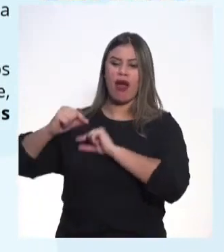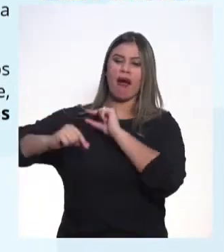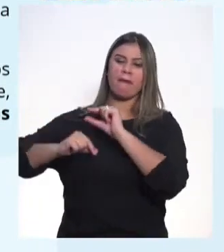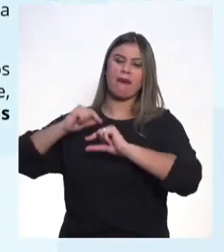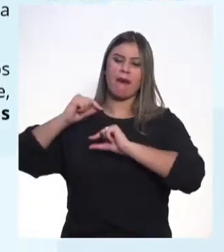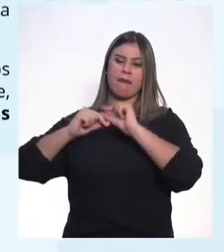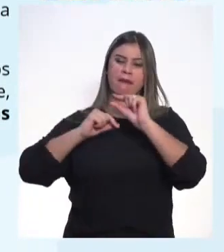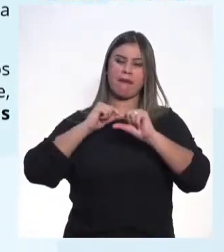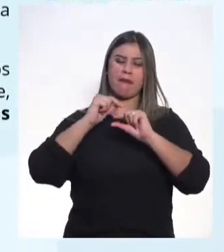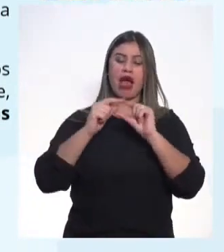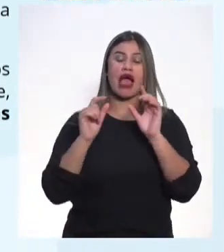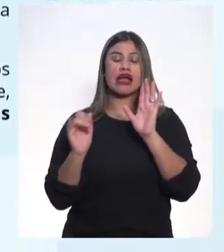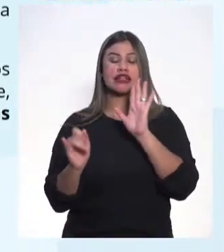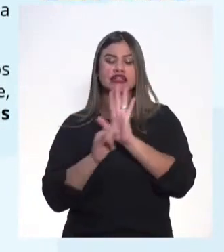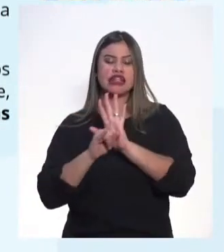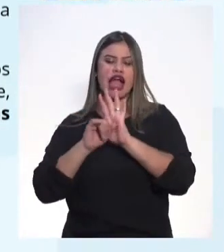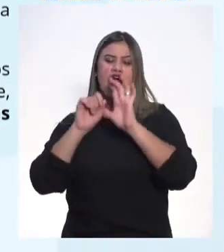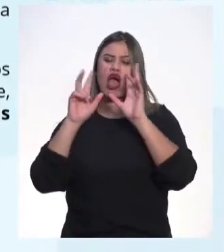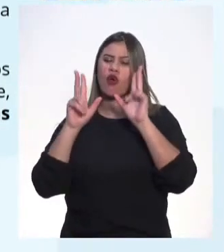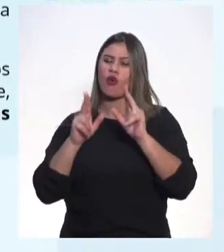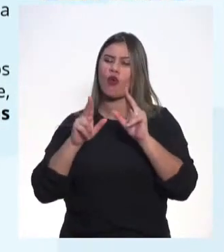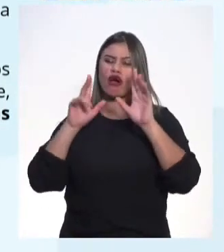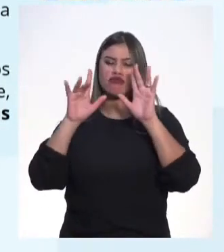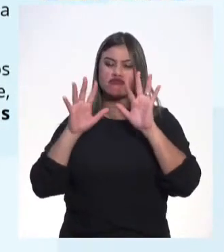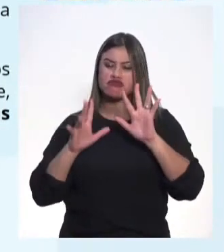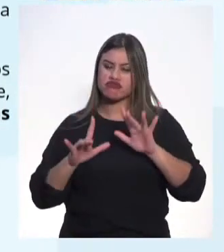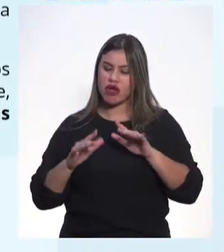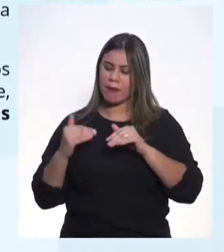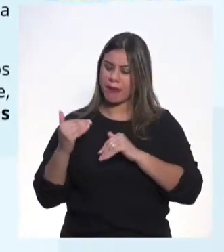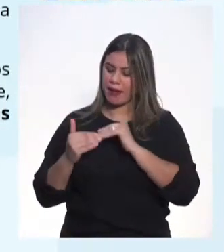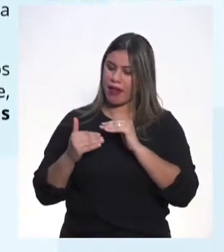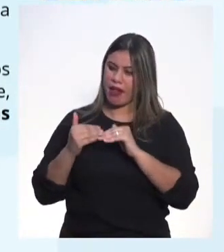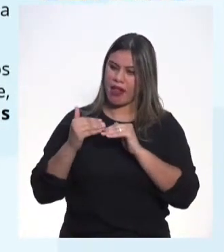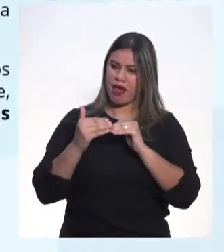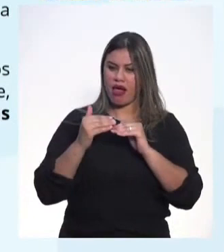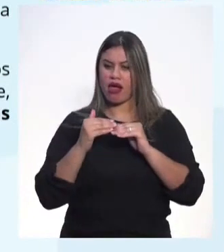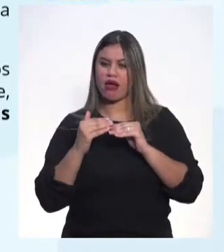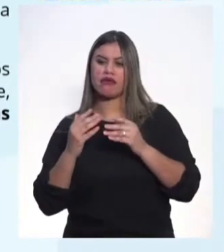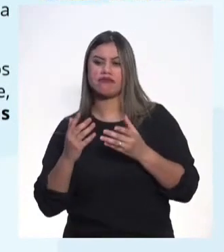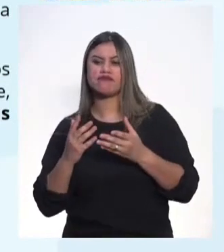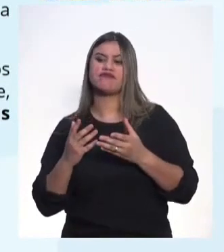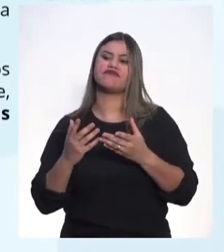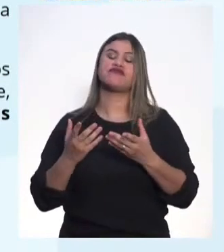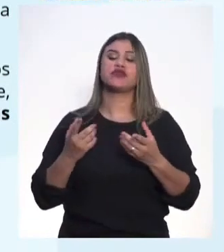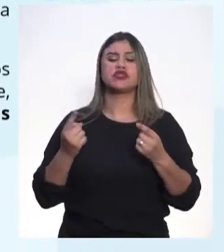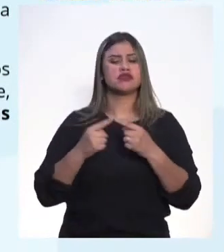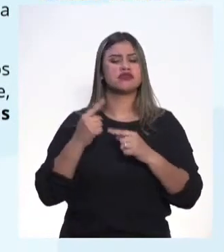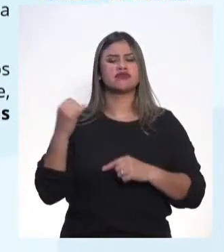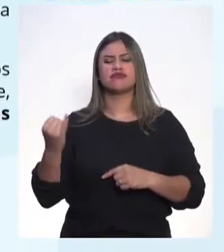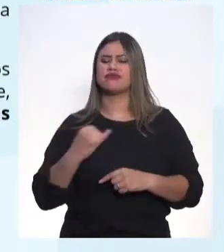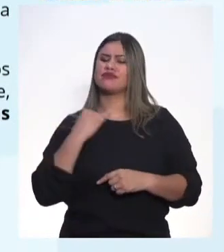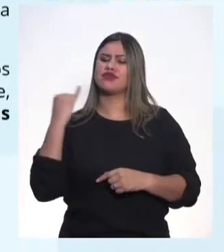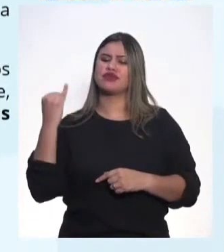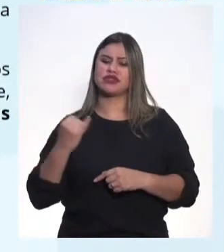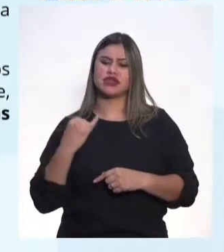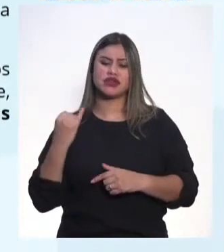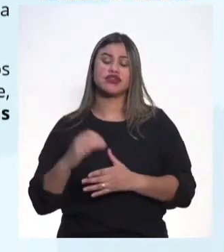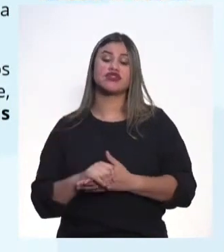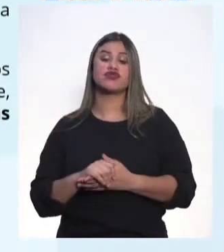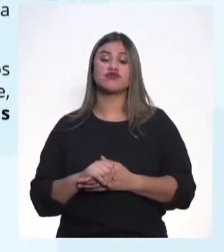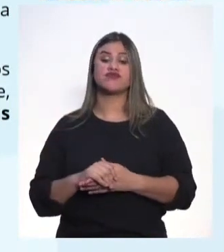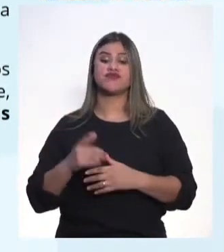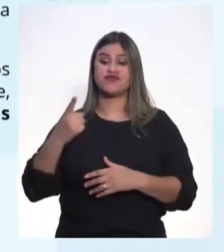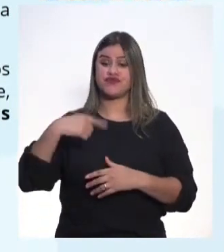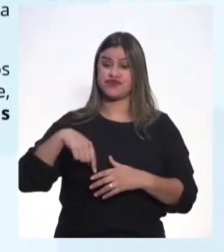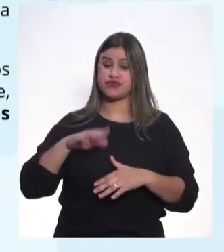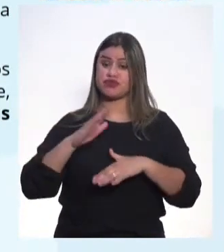um sistema, é uma eterna construção, desconstrução e reconstrução. Isso é muito importante. Nós estamos construindo a